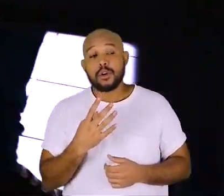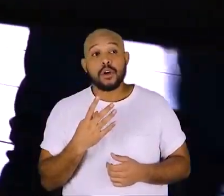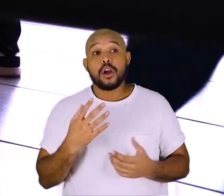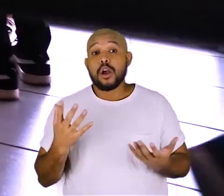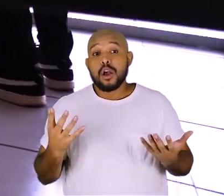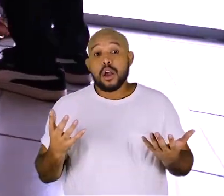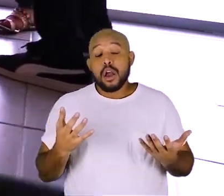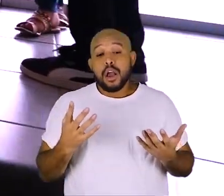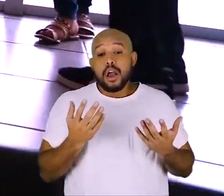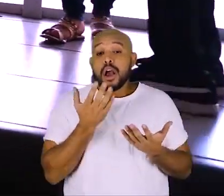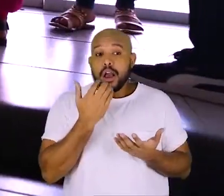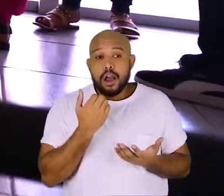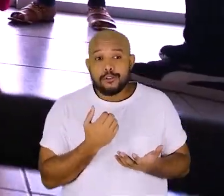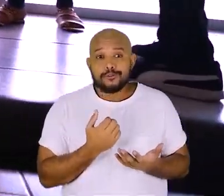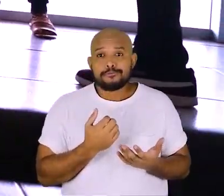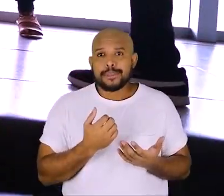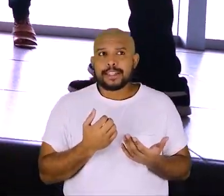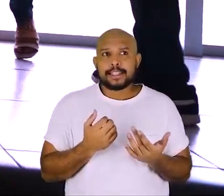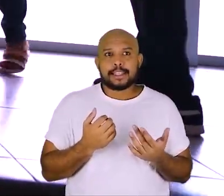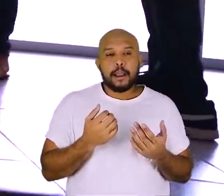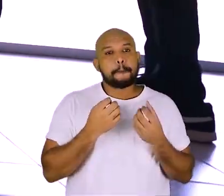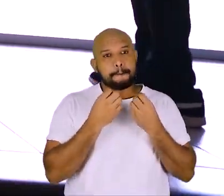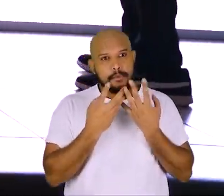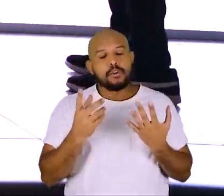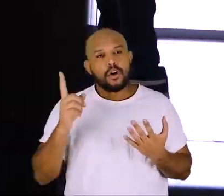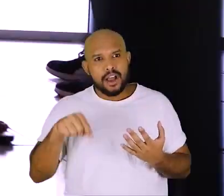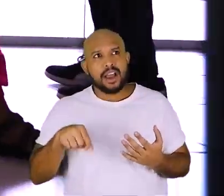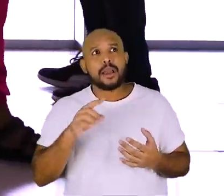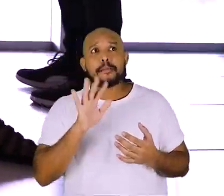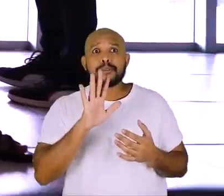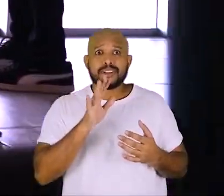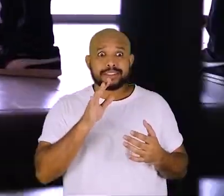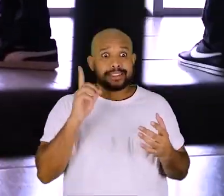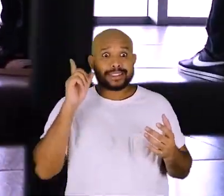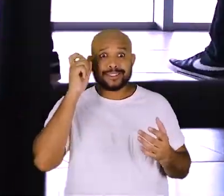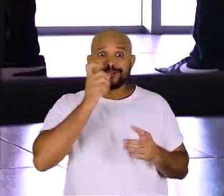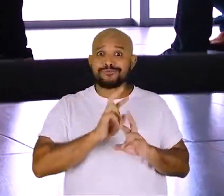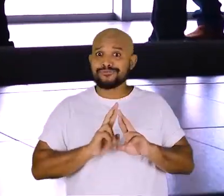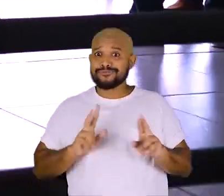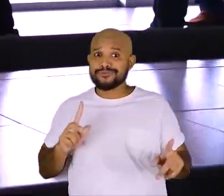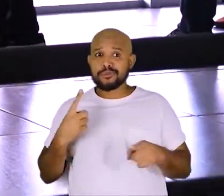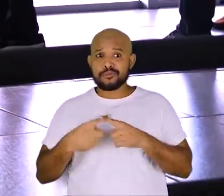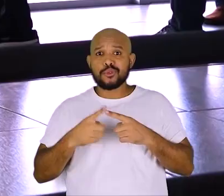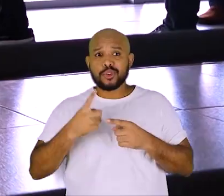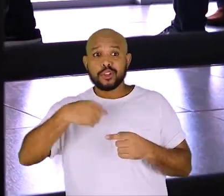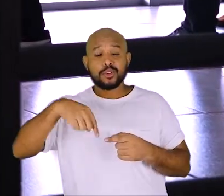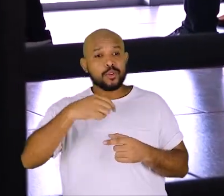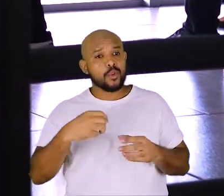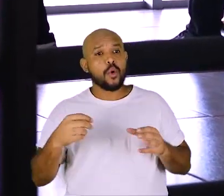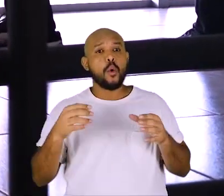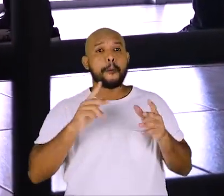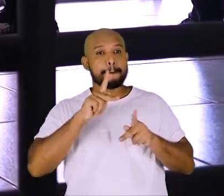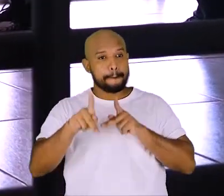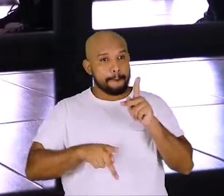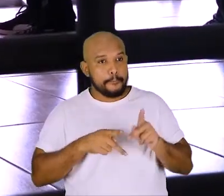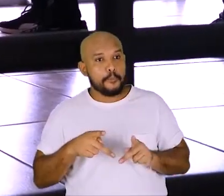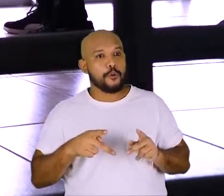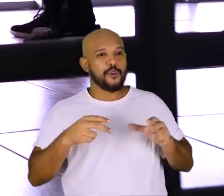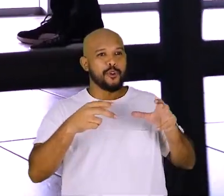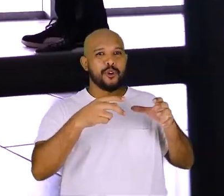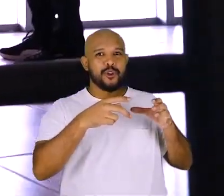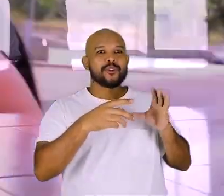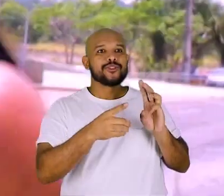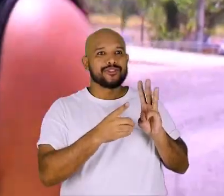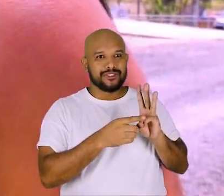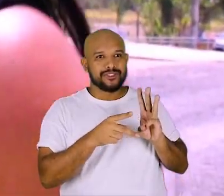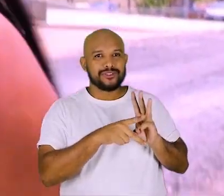não é, como é que eu posso dizer, que não é a realidade que a gente, daquilo que a gente se alimenta dentro das nossas